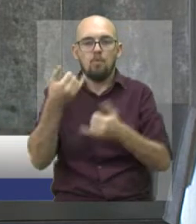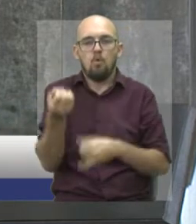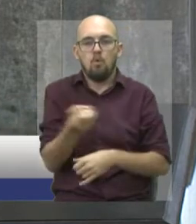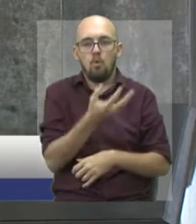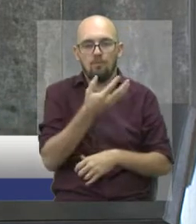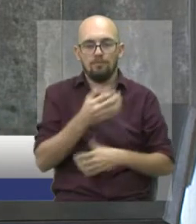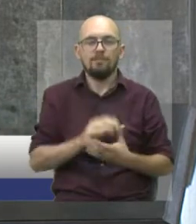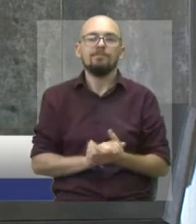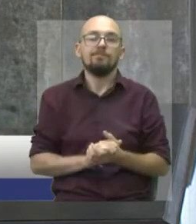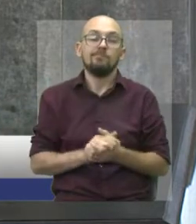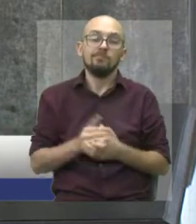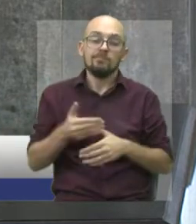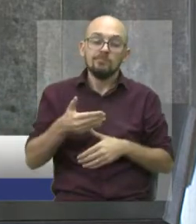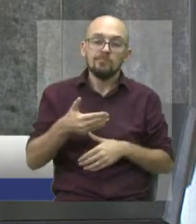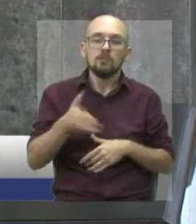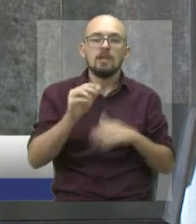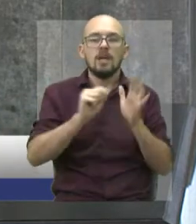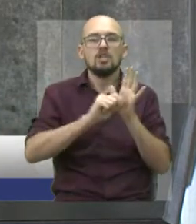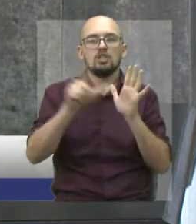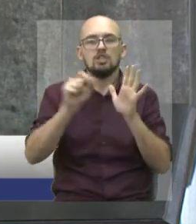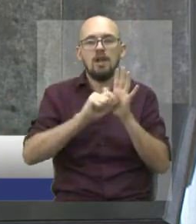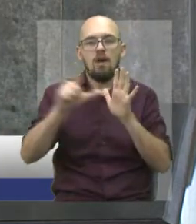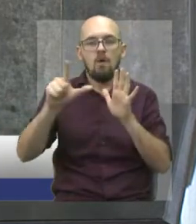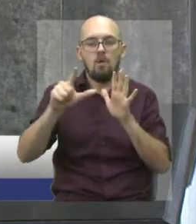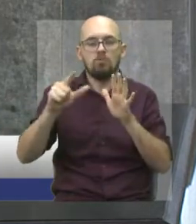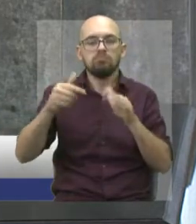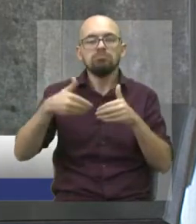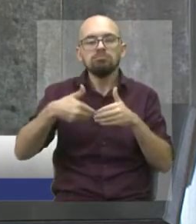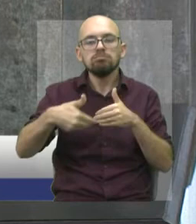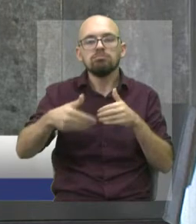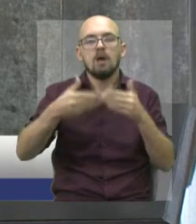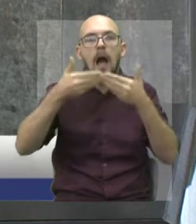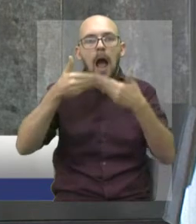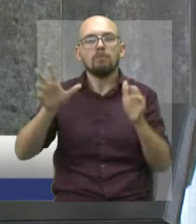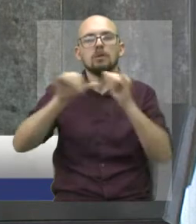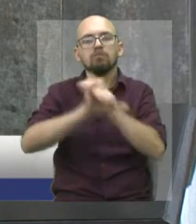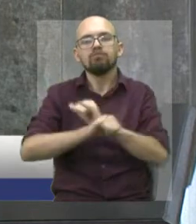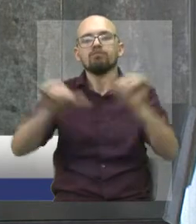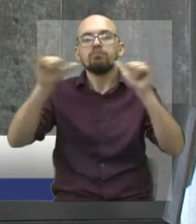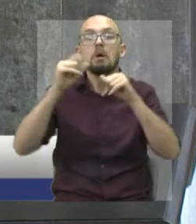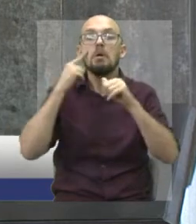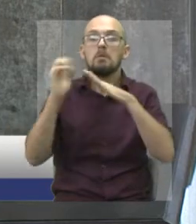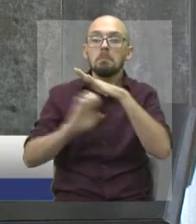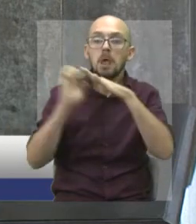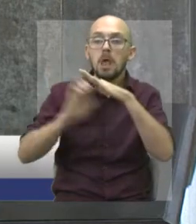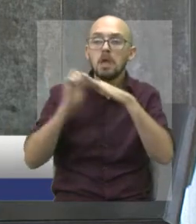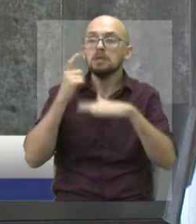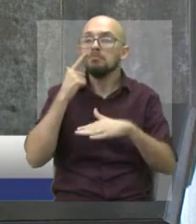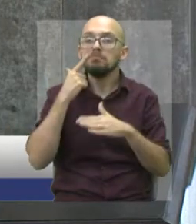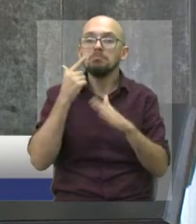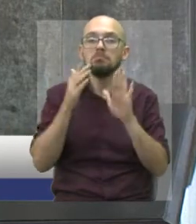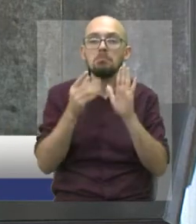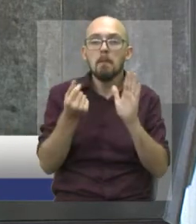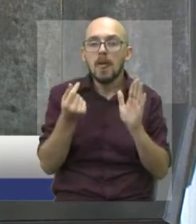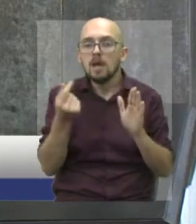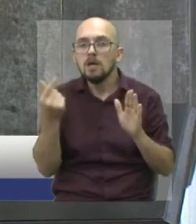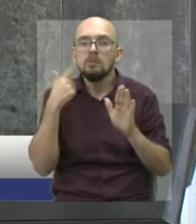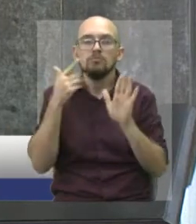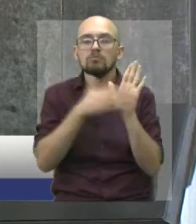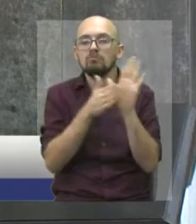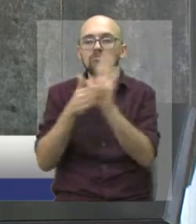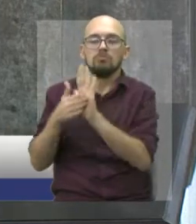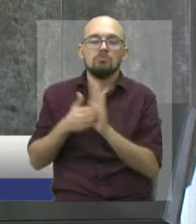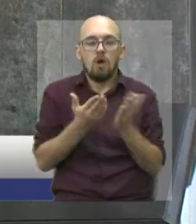Já está na fase de edital, vai ser aberto agora o edital para a empresa que ganhar fazer a substituição de todos os